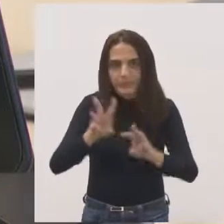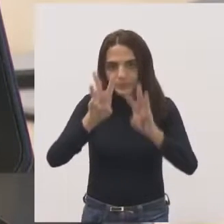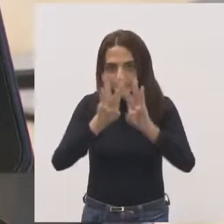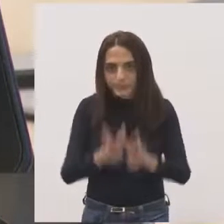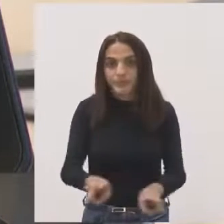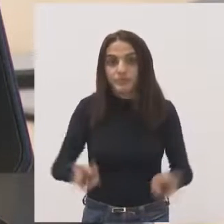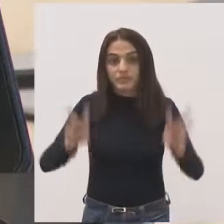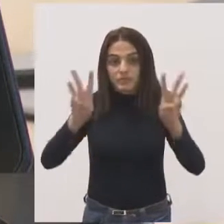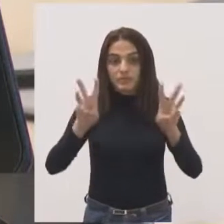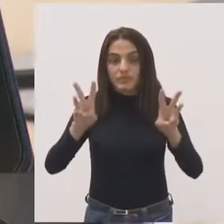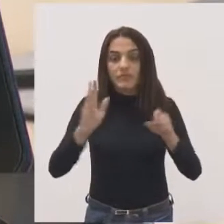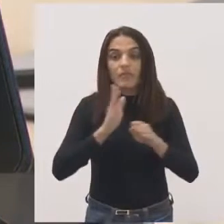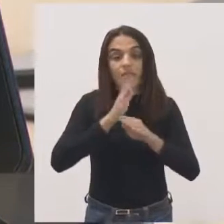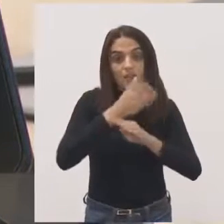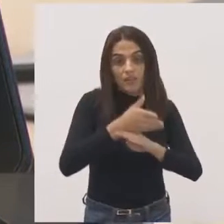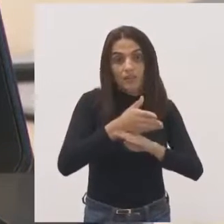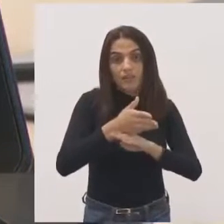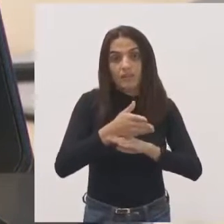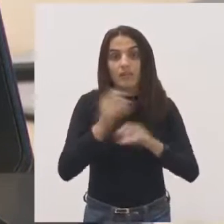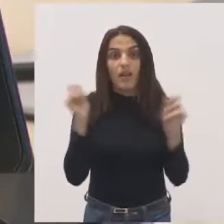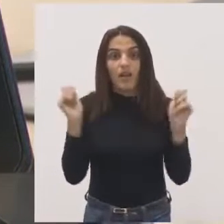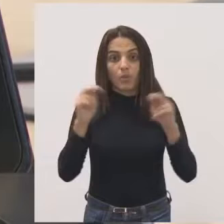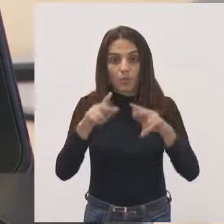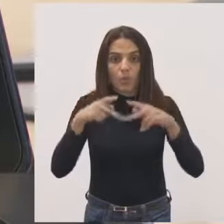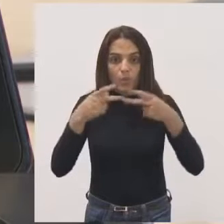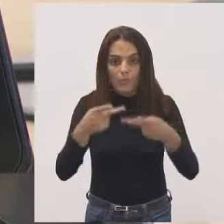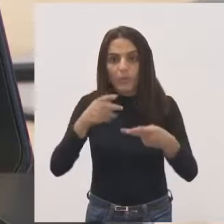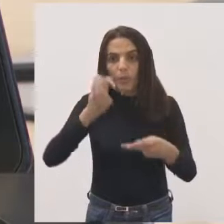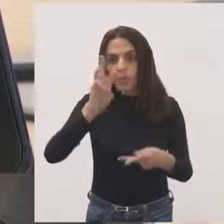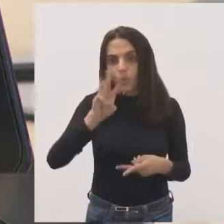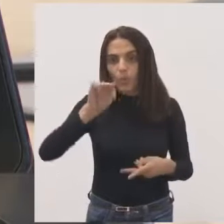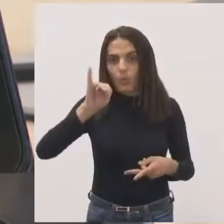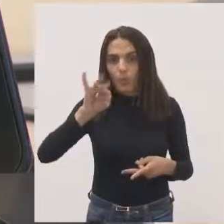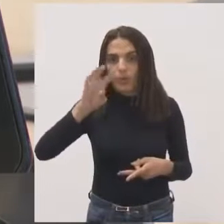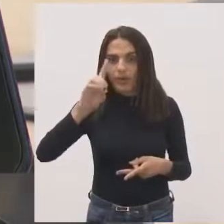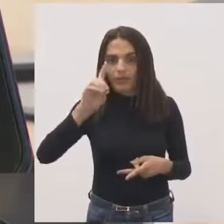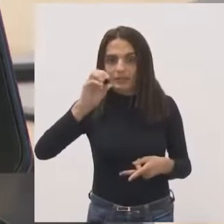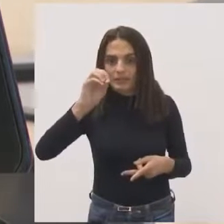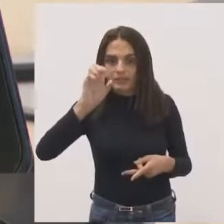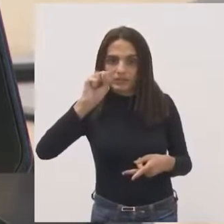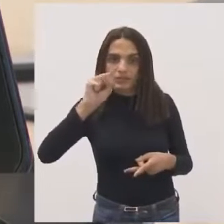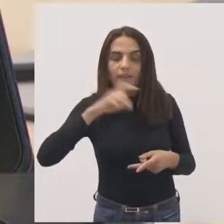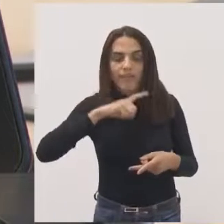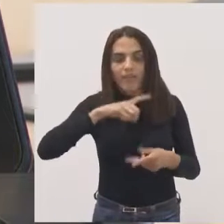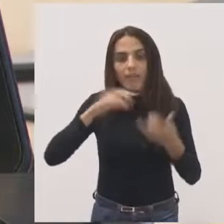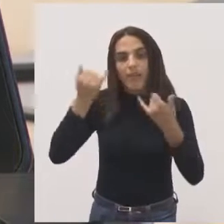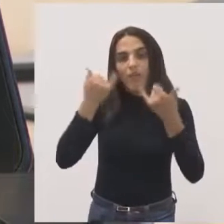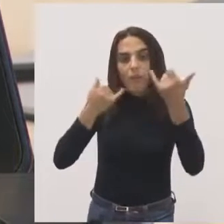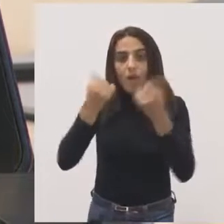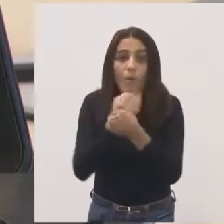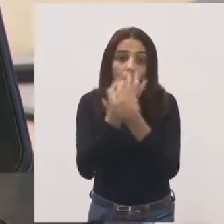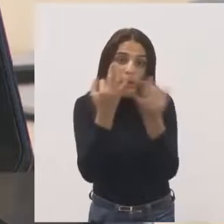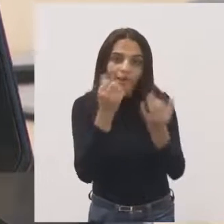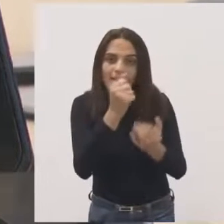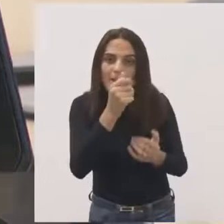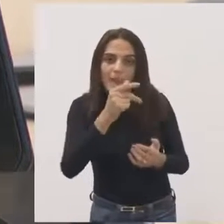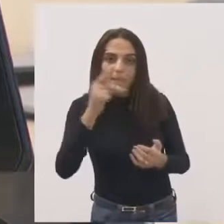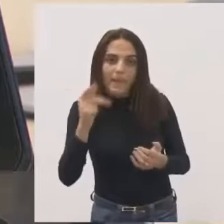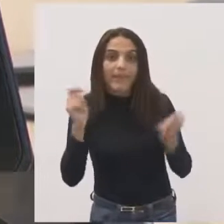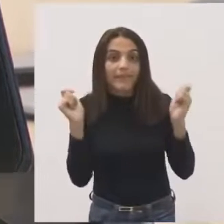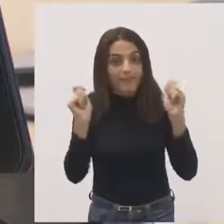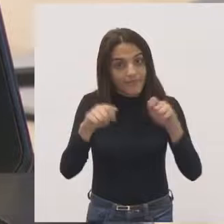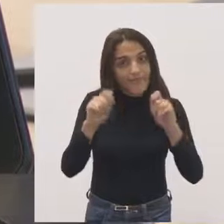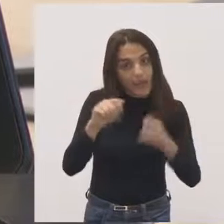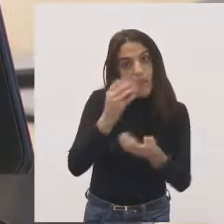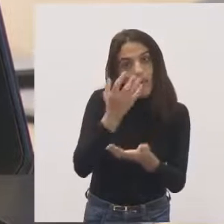e na Microsoft, você entrando lá no Windows, vocês vão ter lá as informações de quais são os aplicativos natos que tem